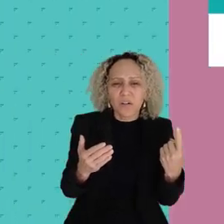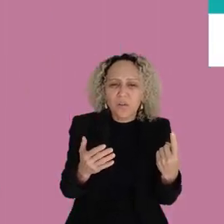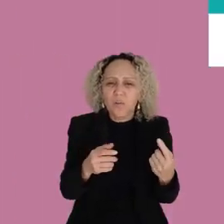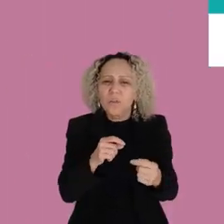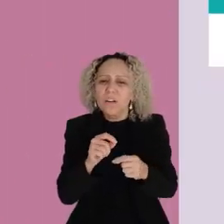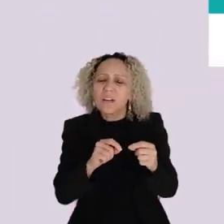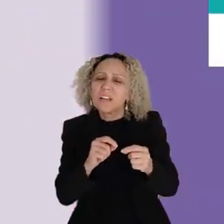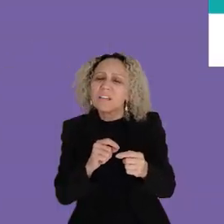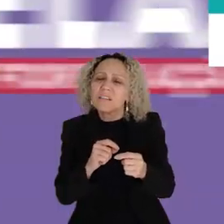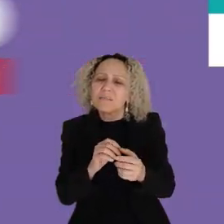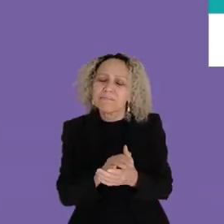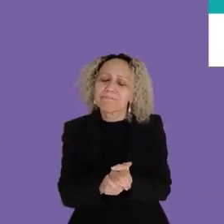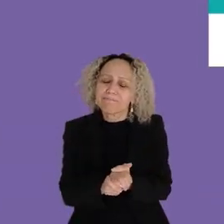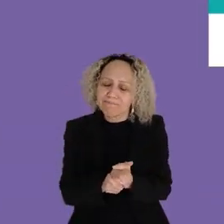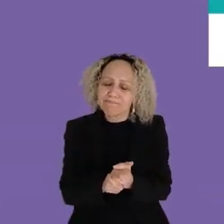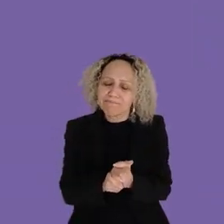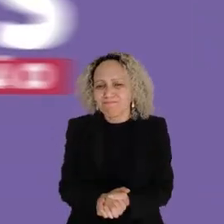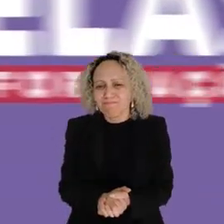2015.